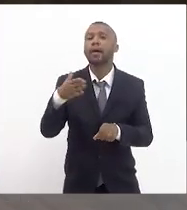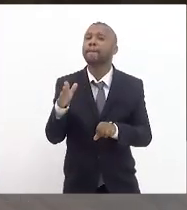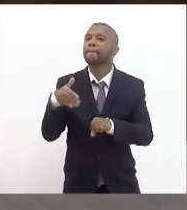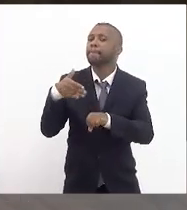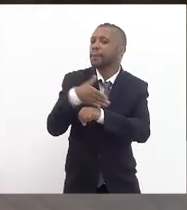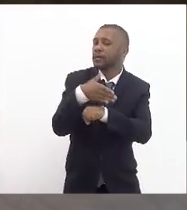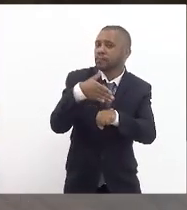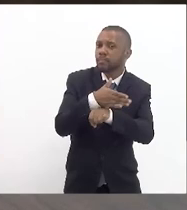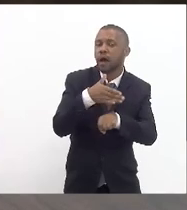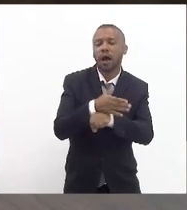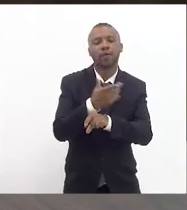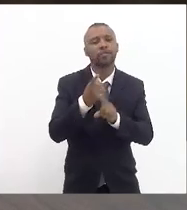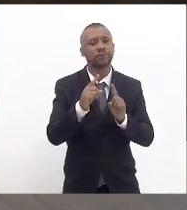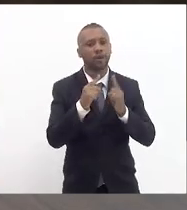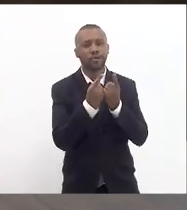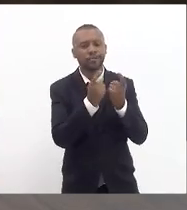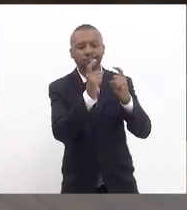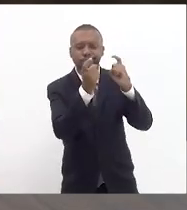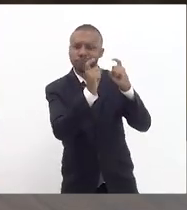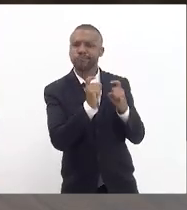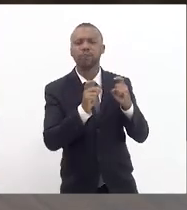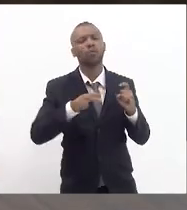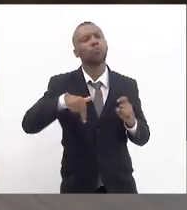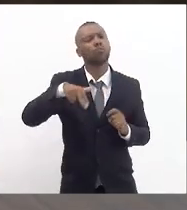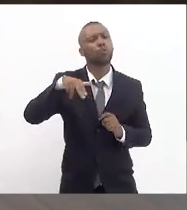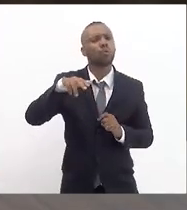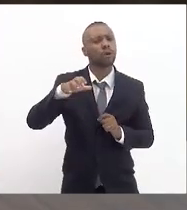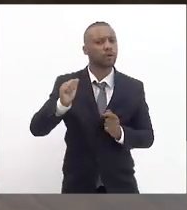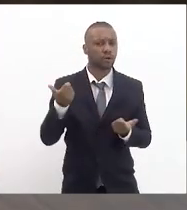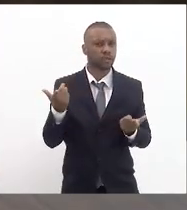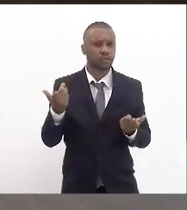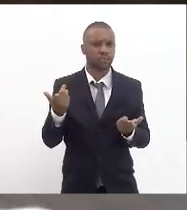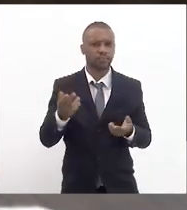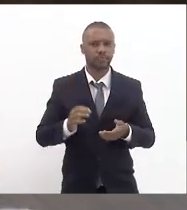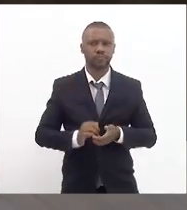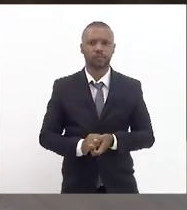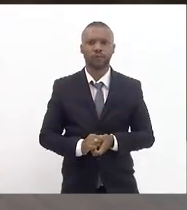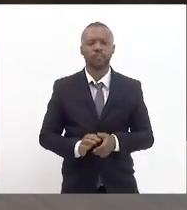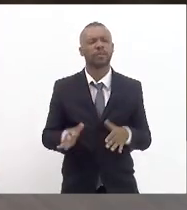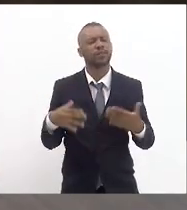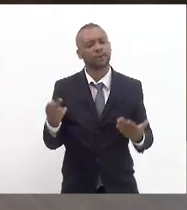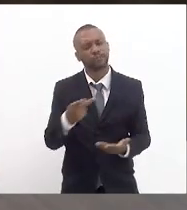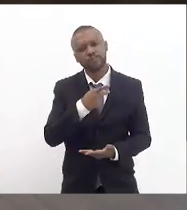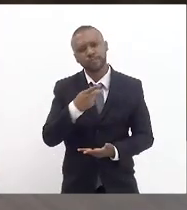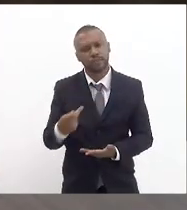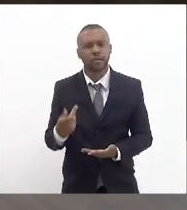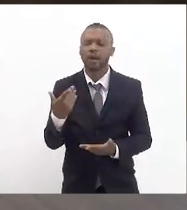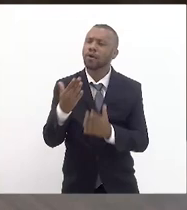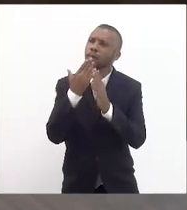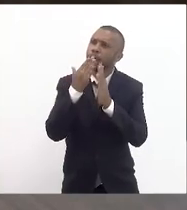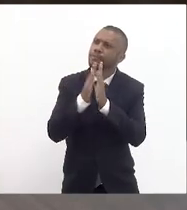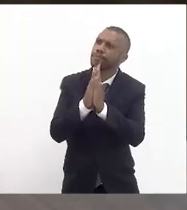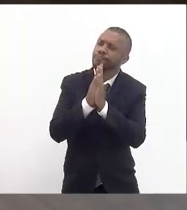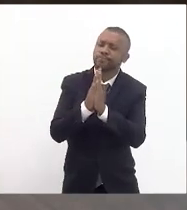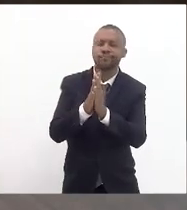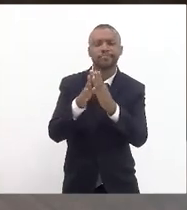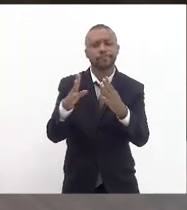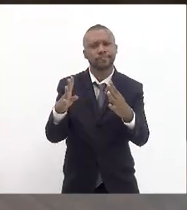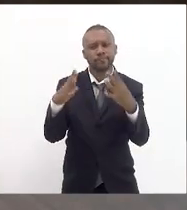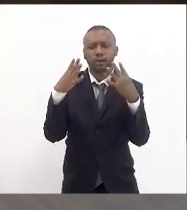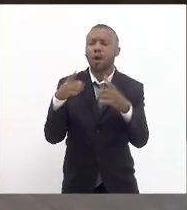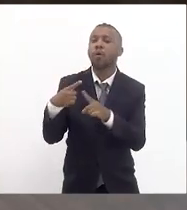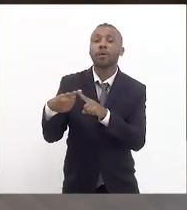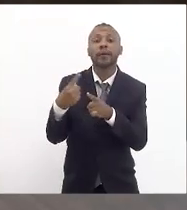Simplesmente nunca foram. Nunca foram. Então, senhor presidente, eu quero chamar, pedir a Vossa Excelência. E por quê?